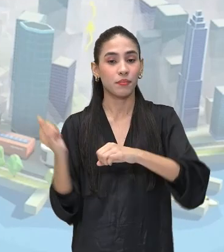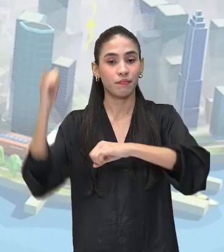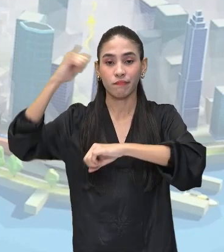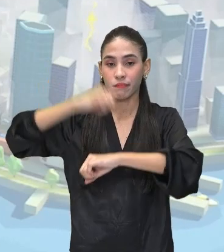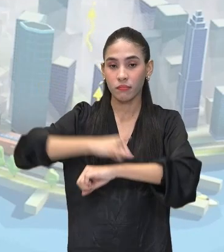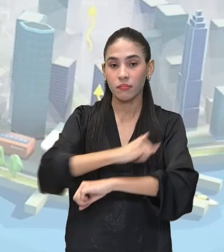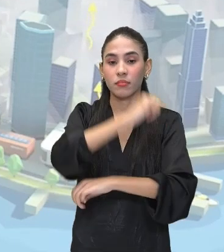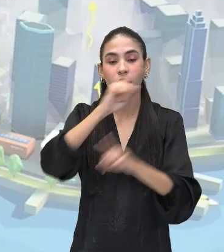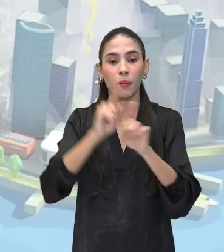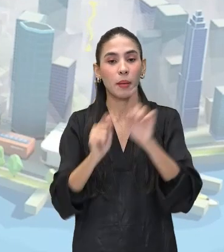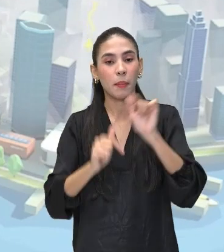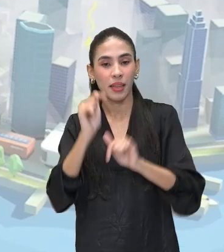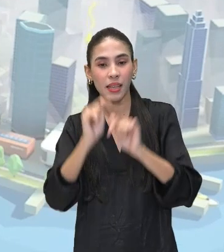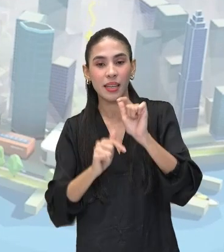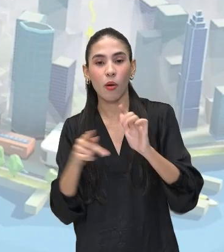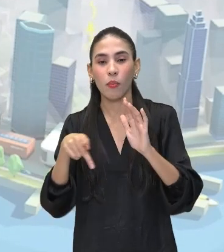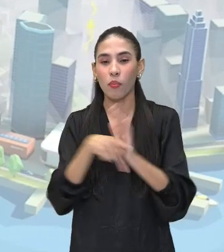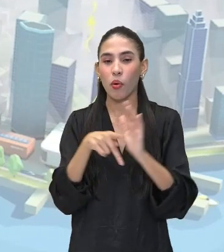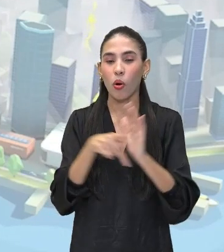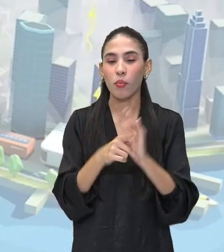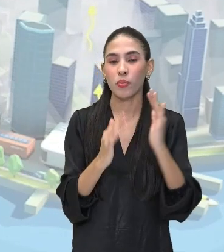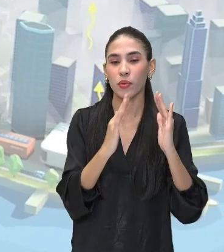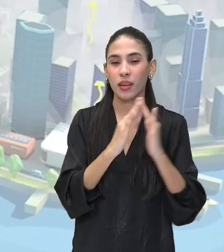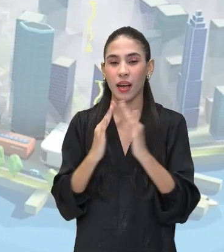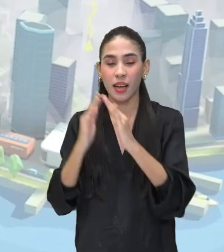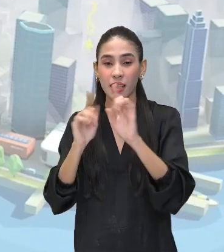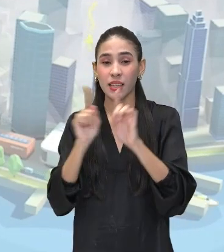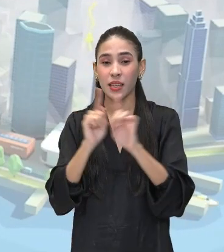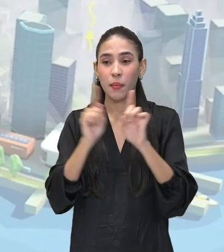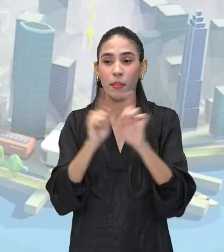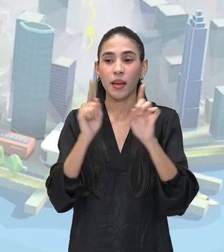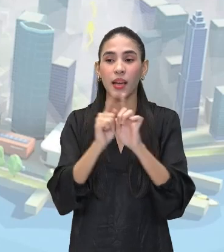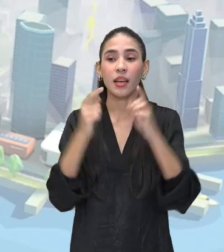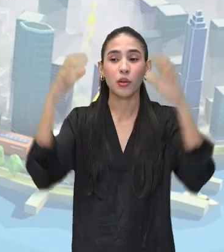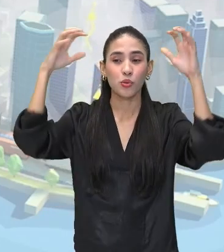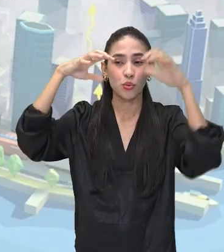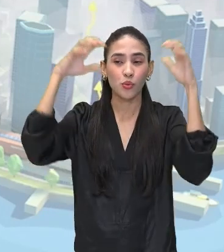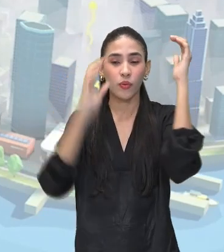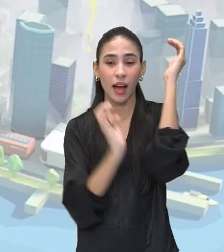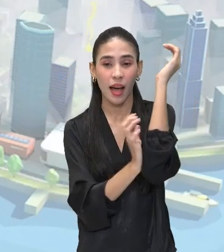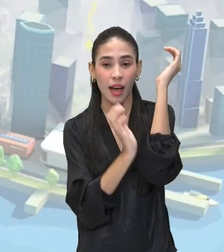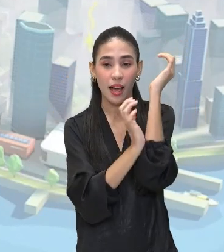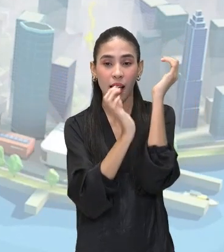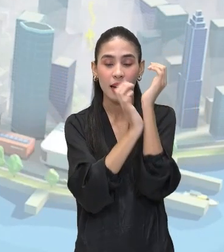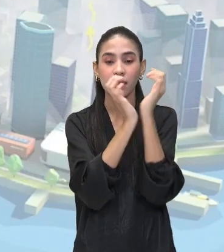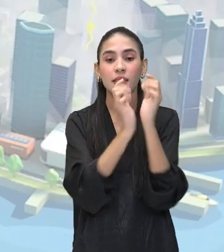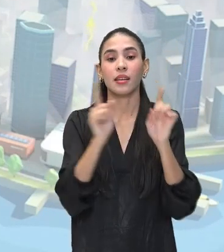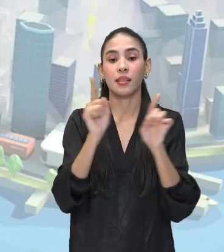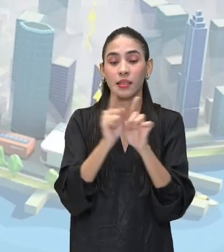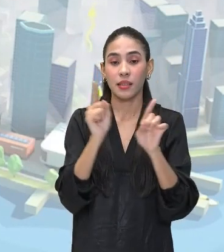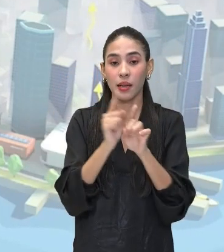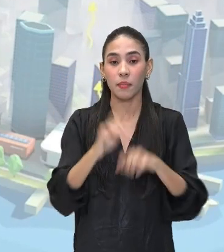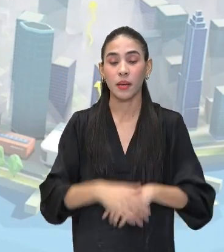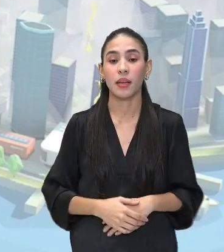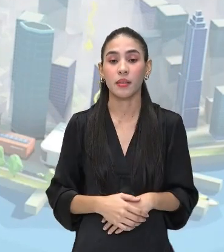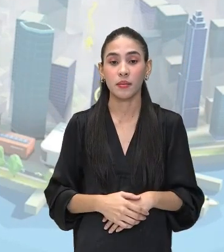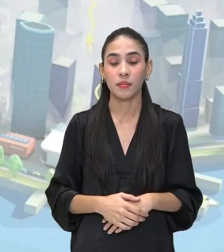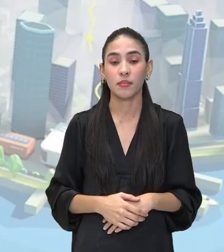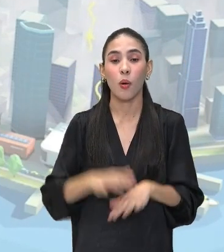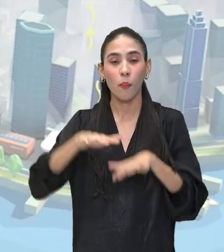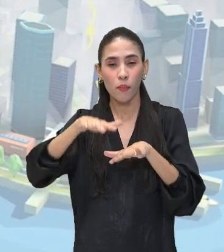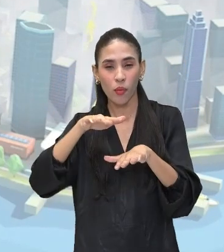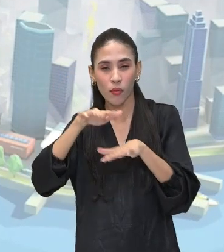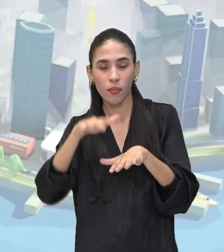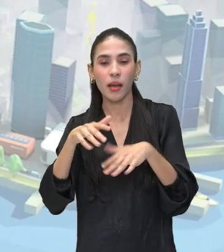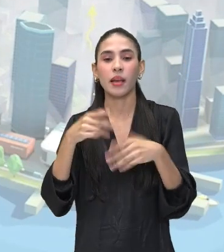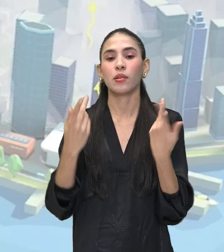resíduos domésticos, a chuva ácida, que é uma consequência da poluição do ar, o tráfego urbano, né, que está